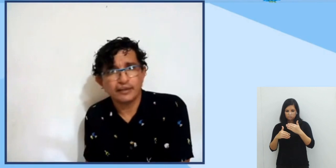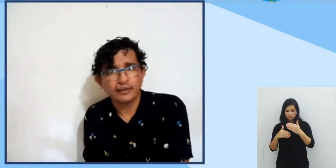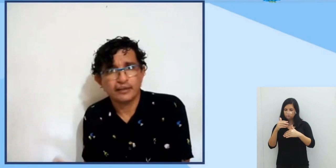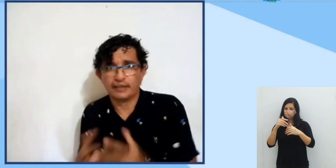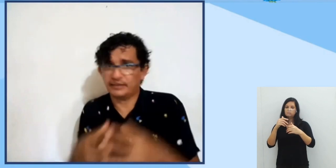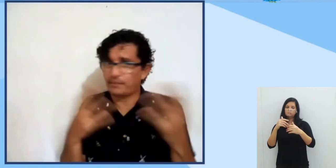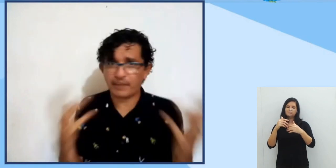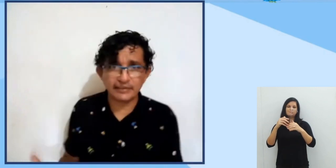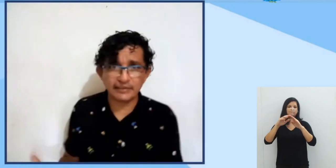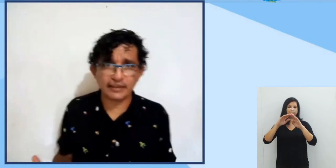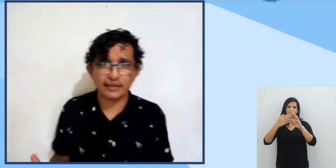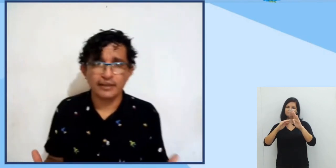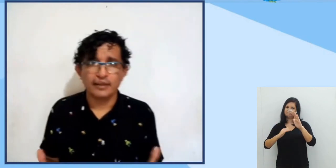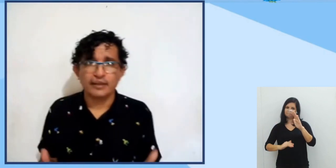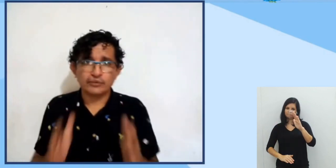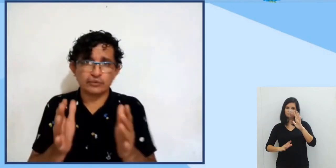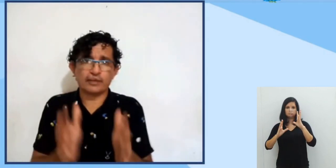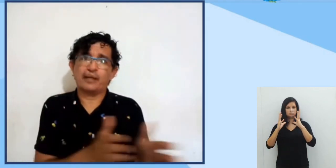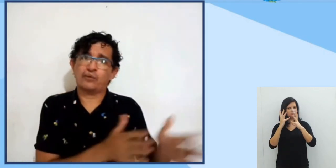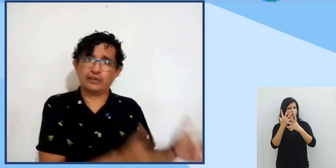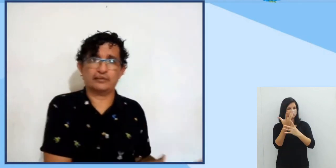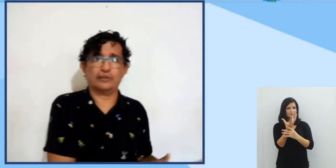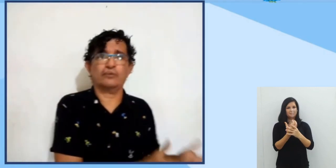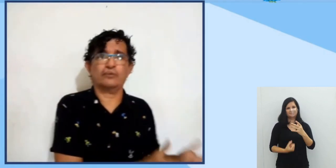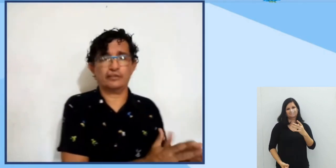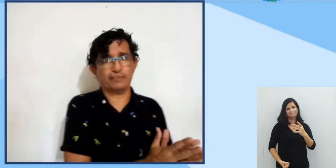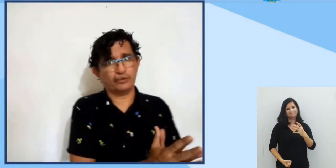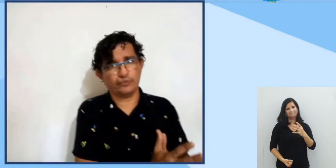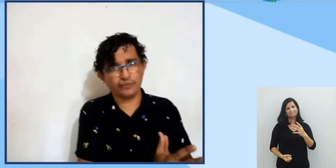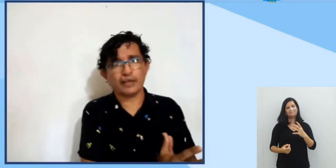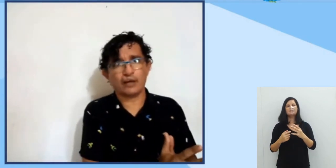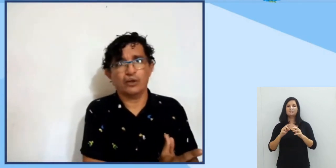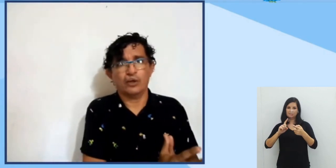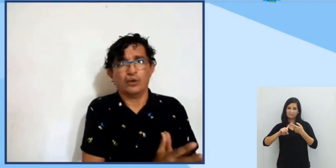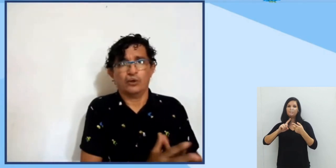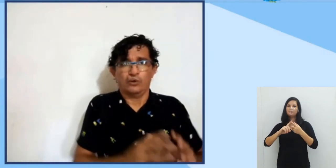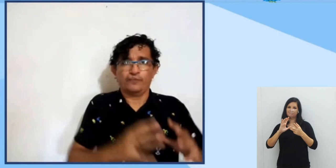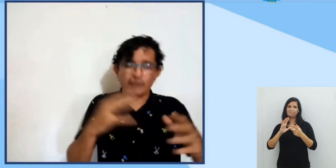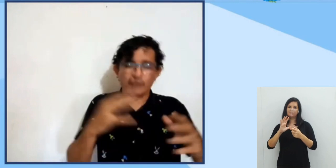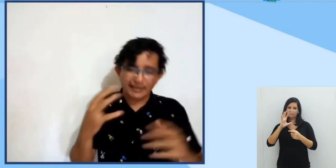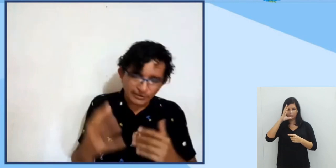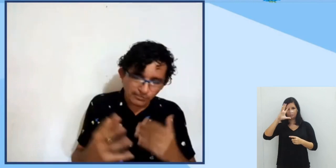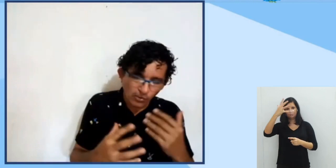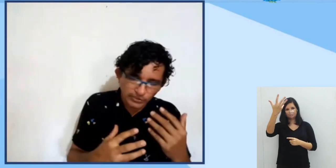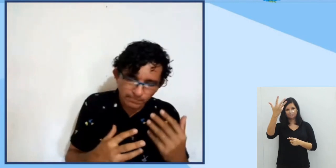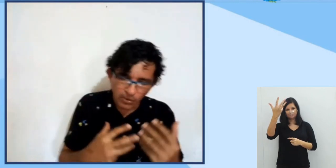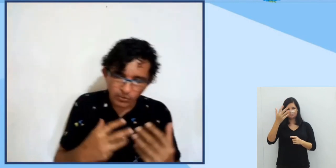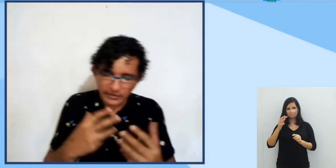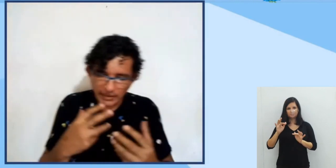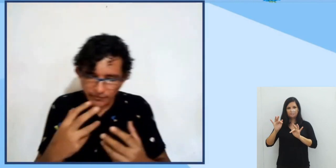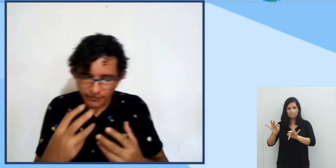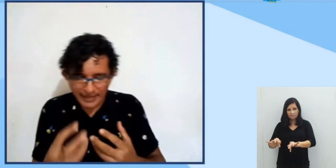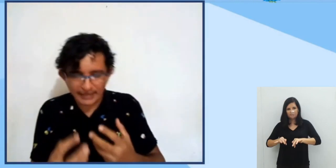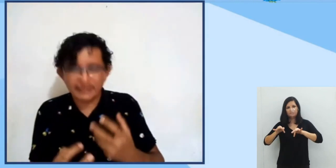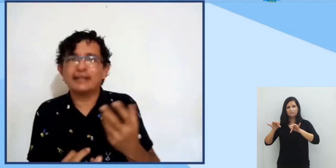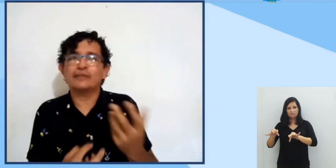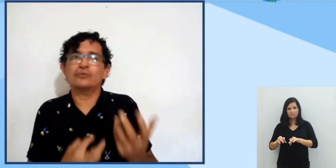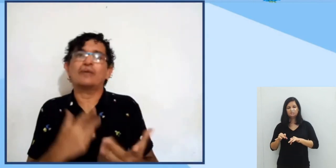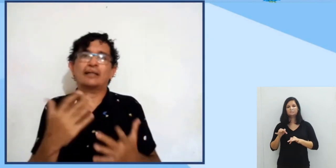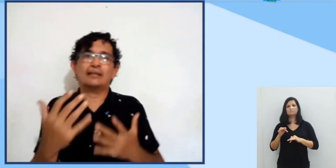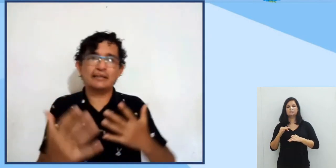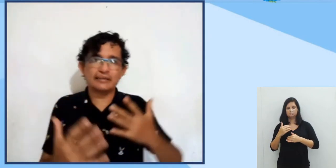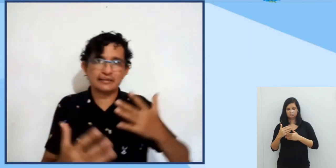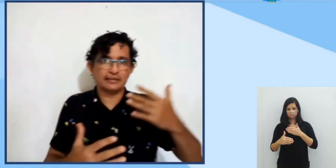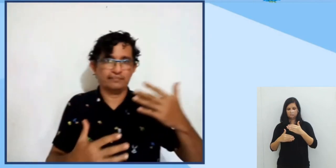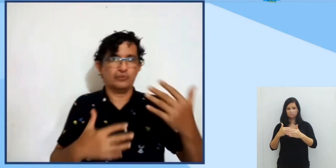cair, a desaparecer. Isso também aconteceu com esse período feudal. O feudalismo, aos poucos, ele vai